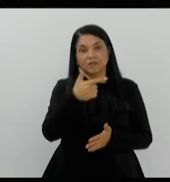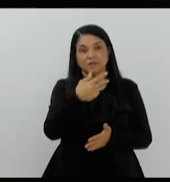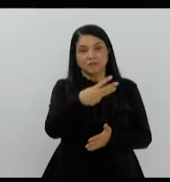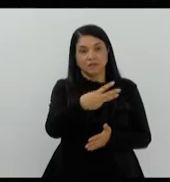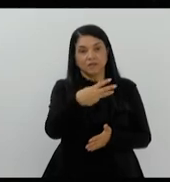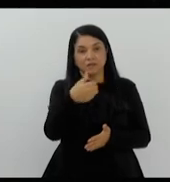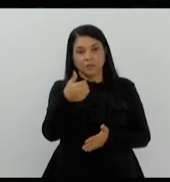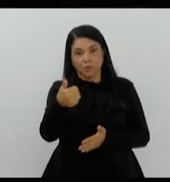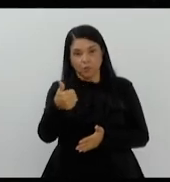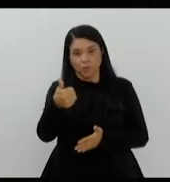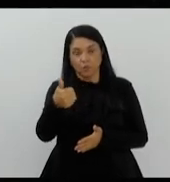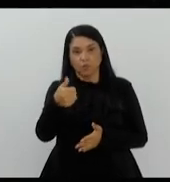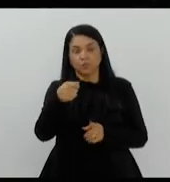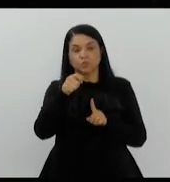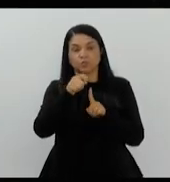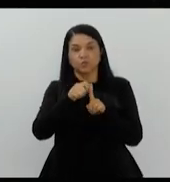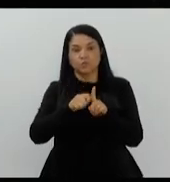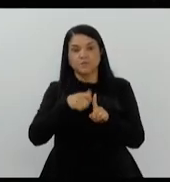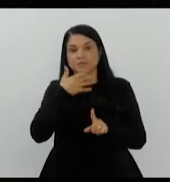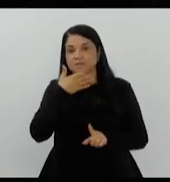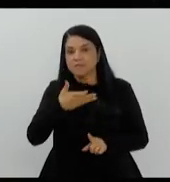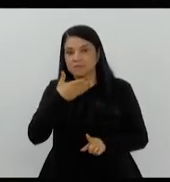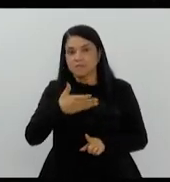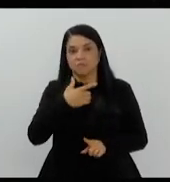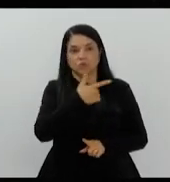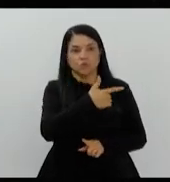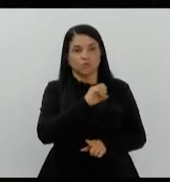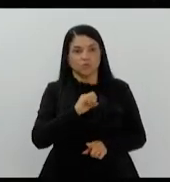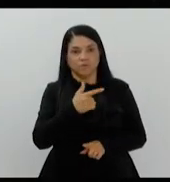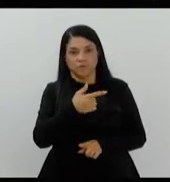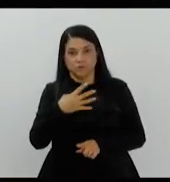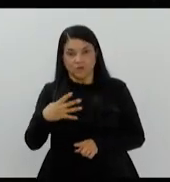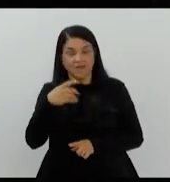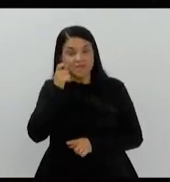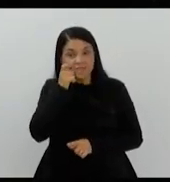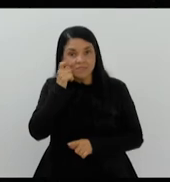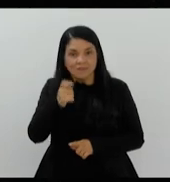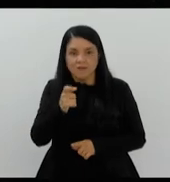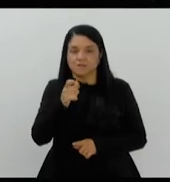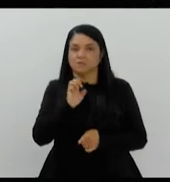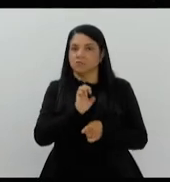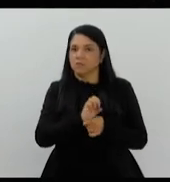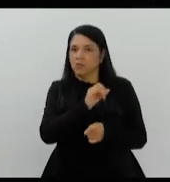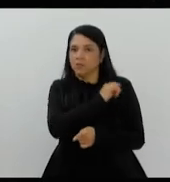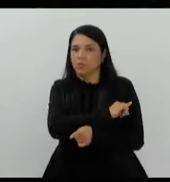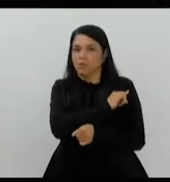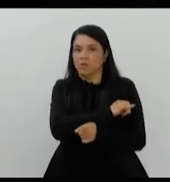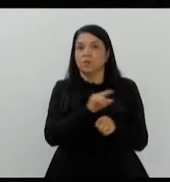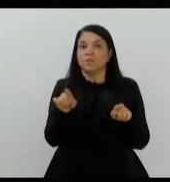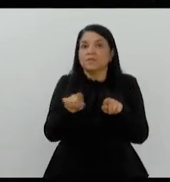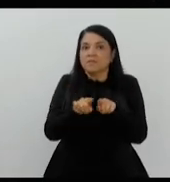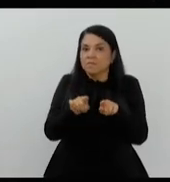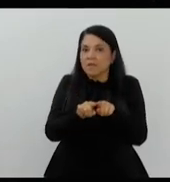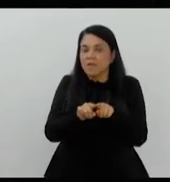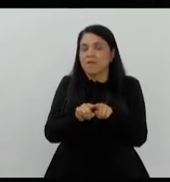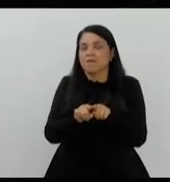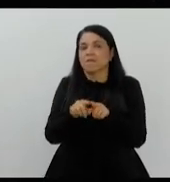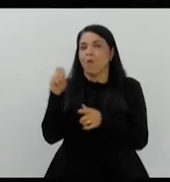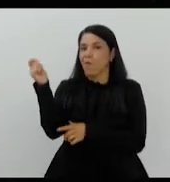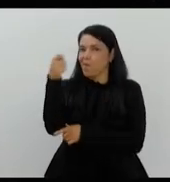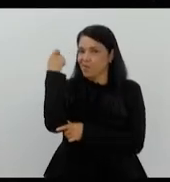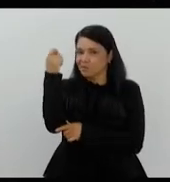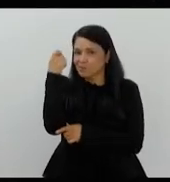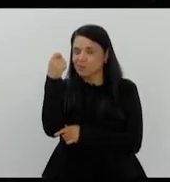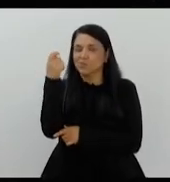31/12/2024, porque ele interessa não só ao Estado do Rio de Janeiro, mas também ao Rio Grande do